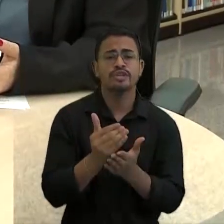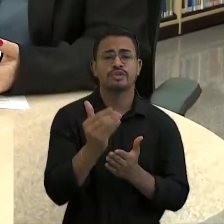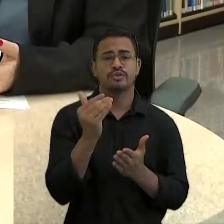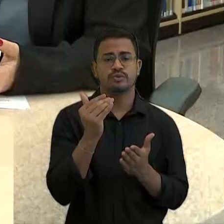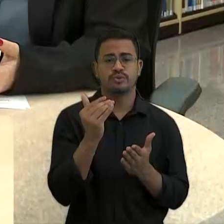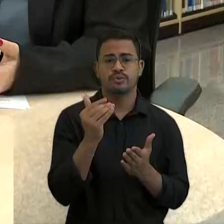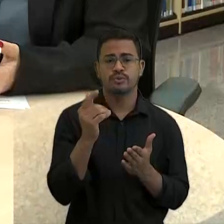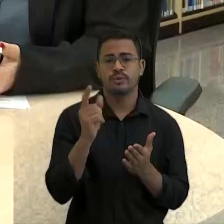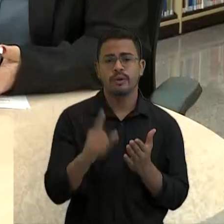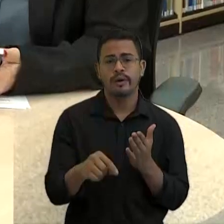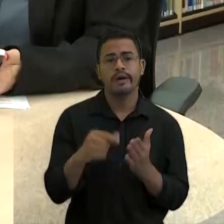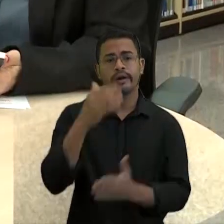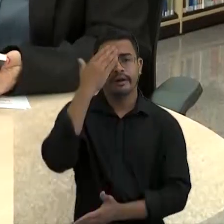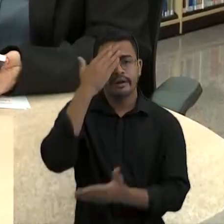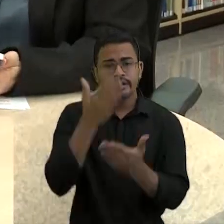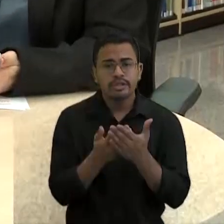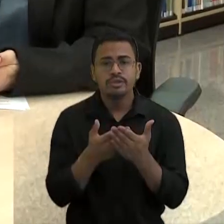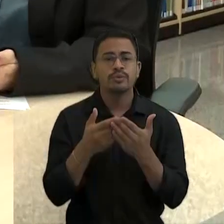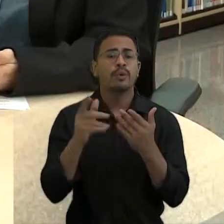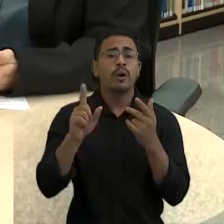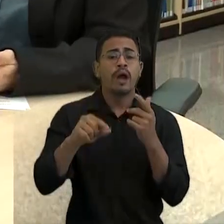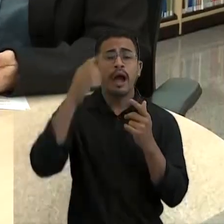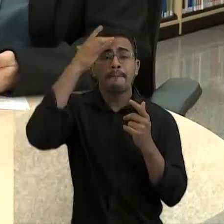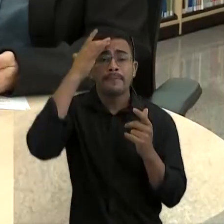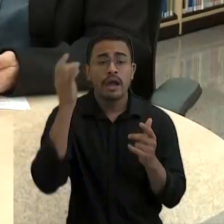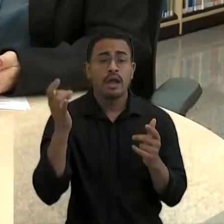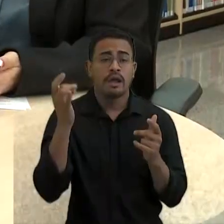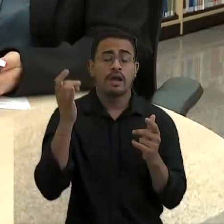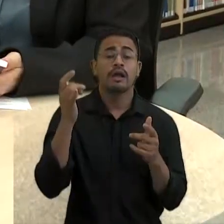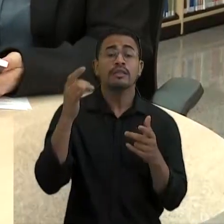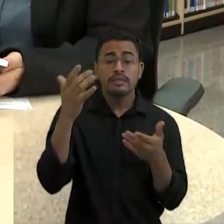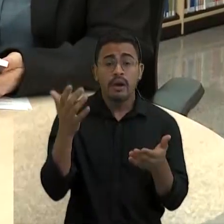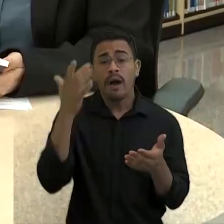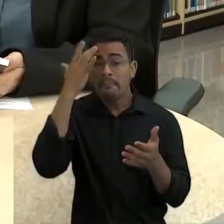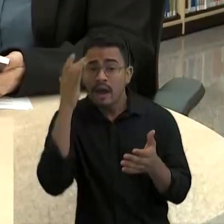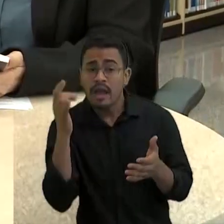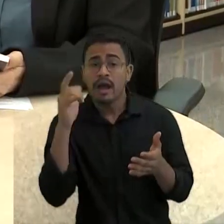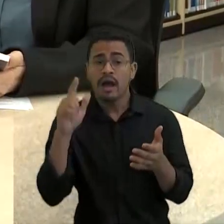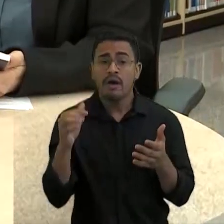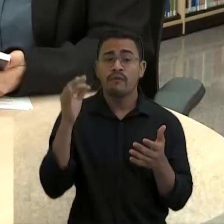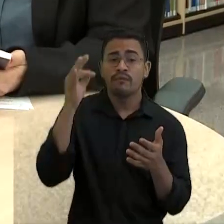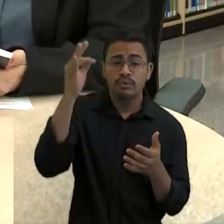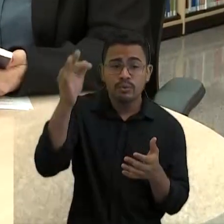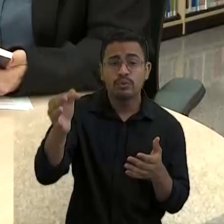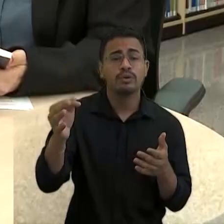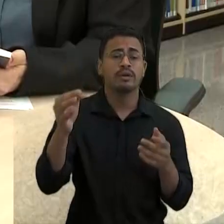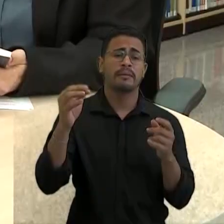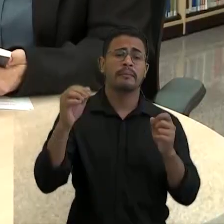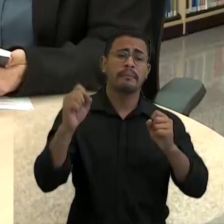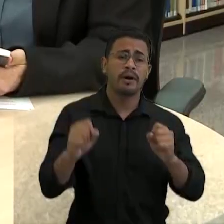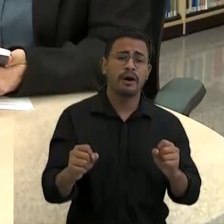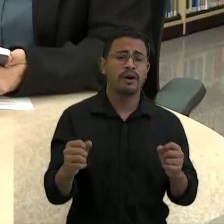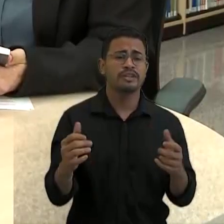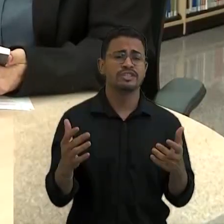dessa concepção de um amanhã, e esse amanhã que pode,